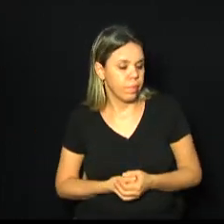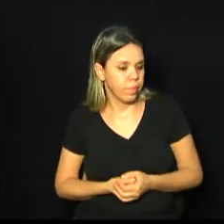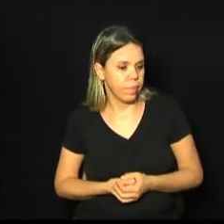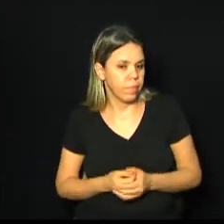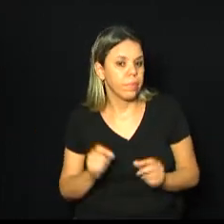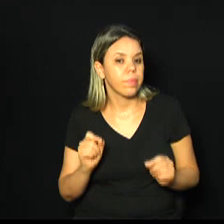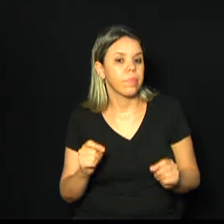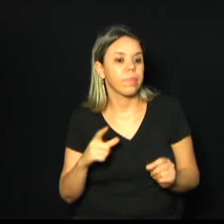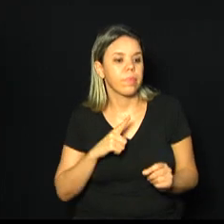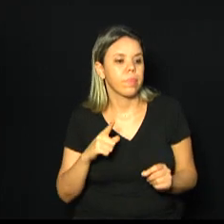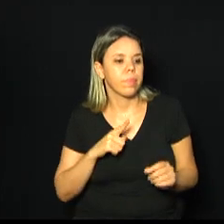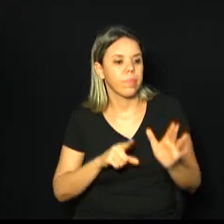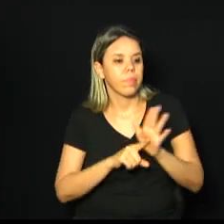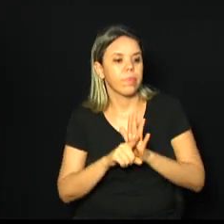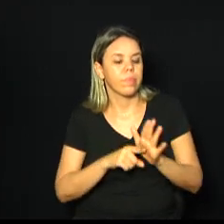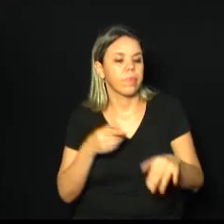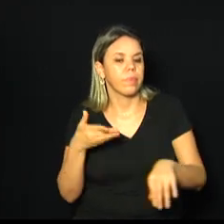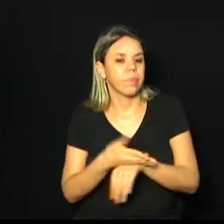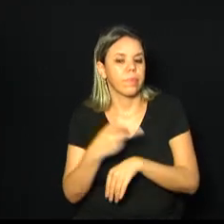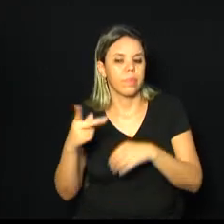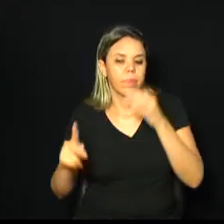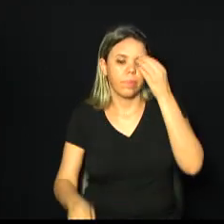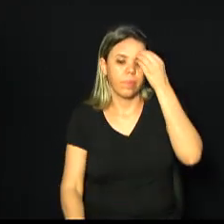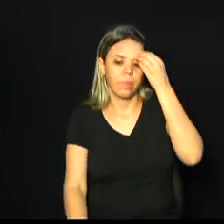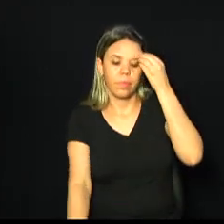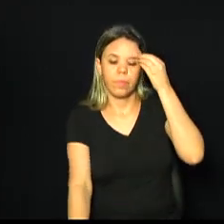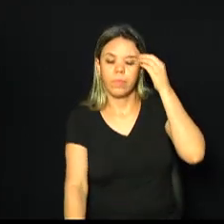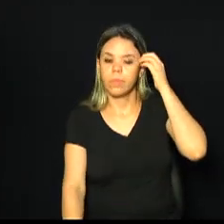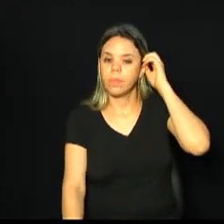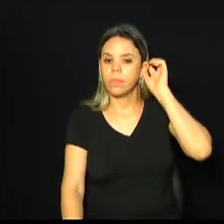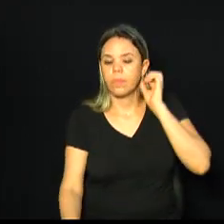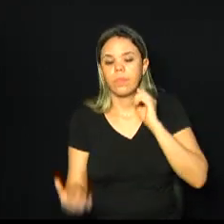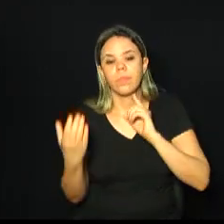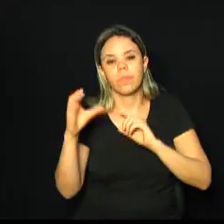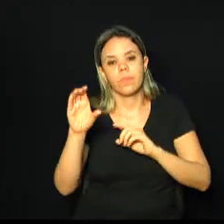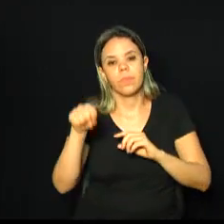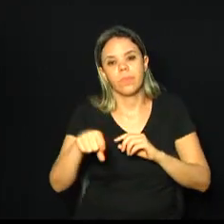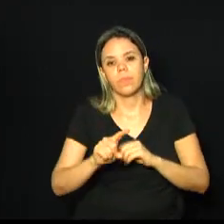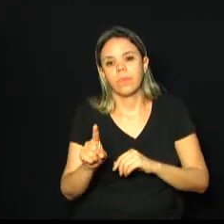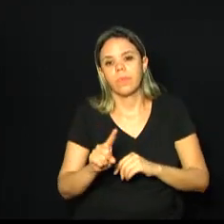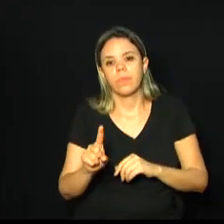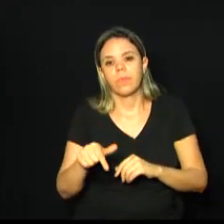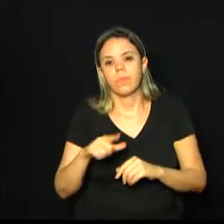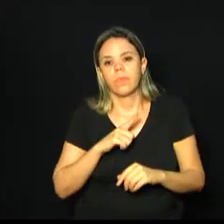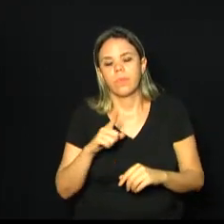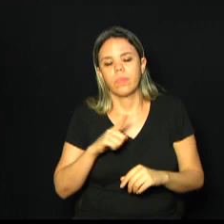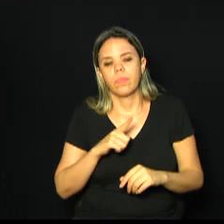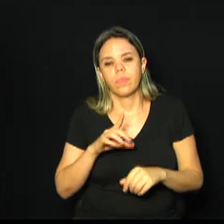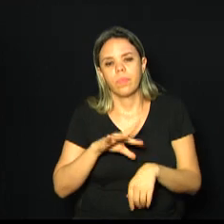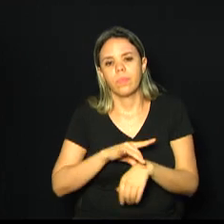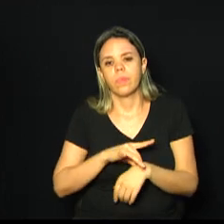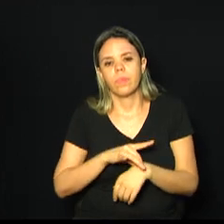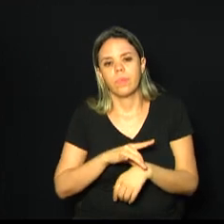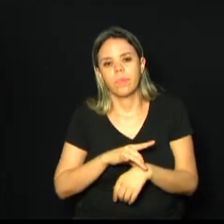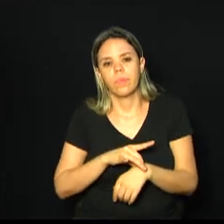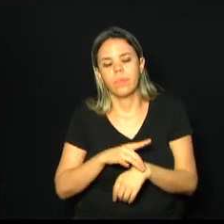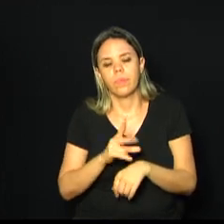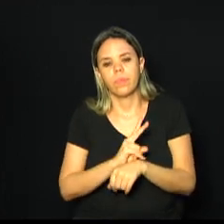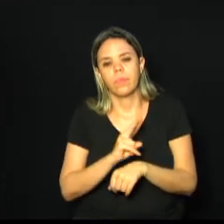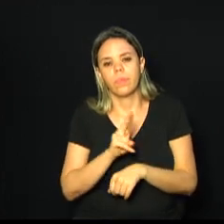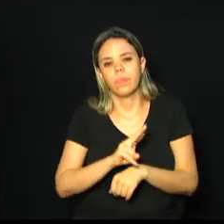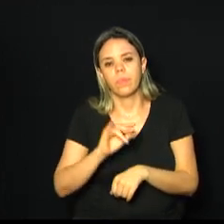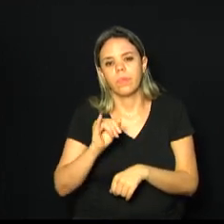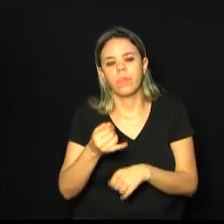Quem obteve acesso a eles? São compartilhados ou não? Possuem alguma segurança para o seu